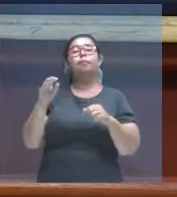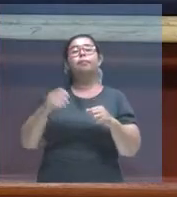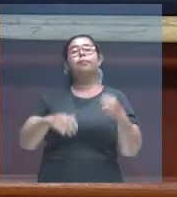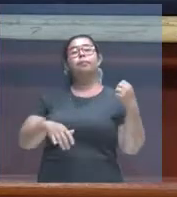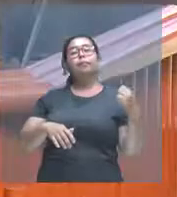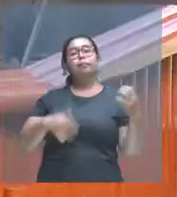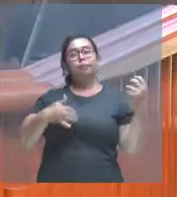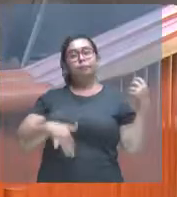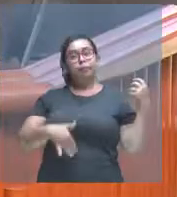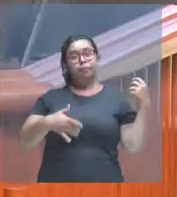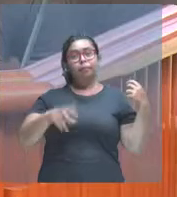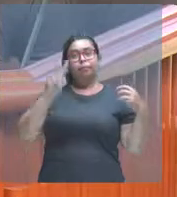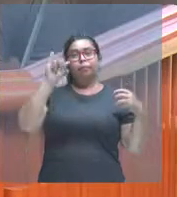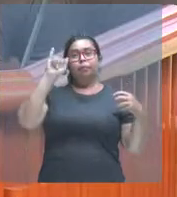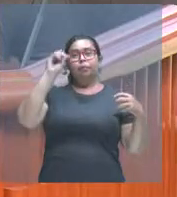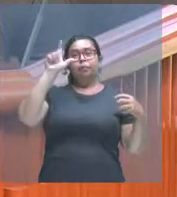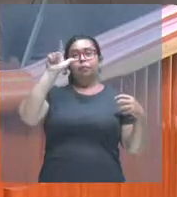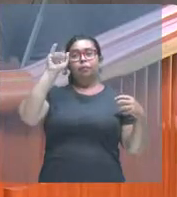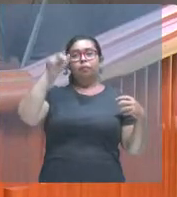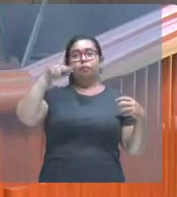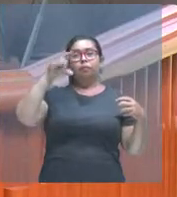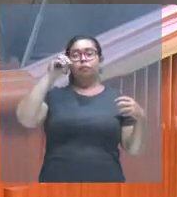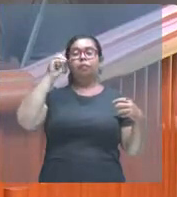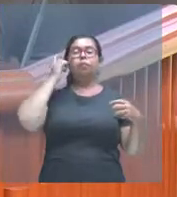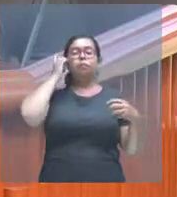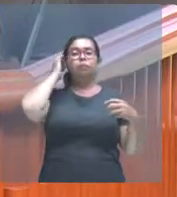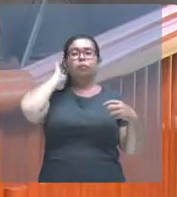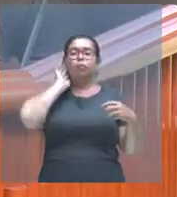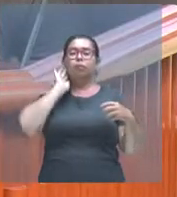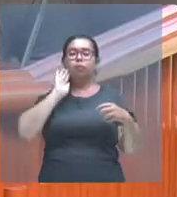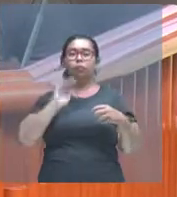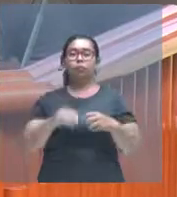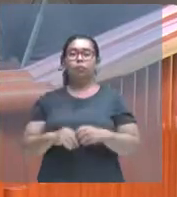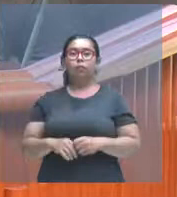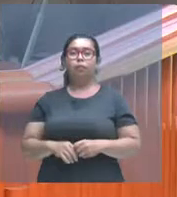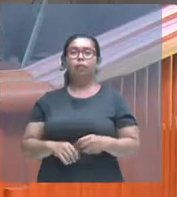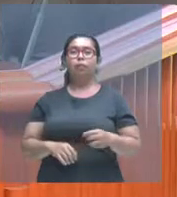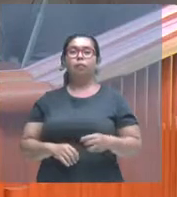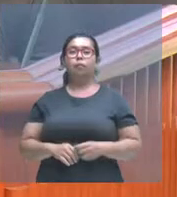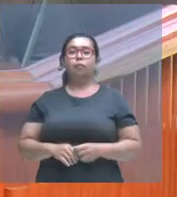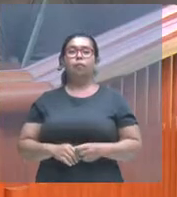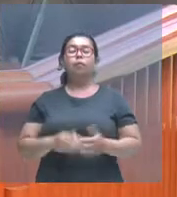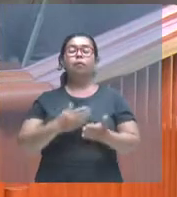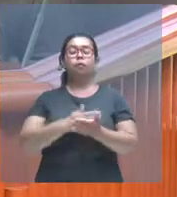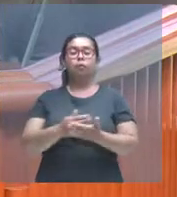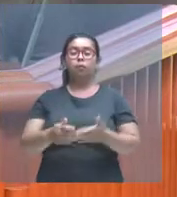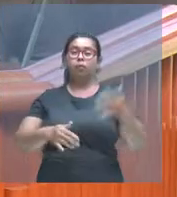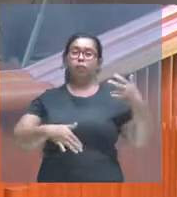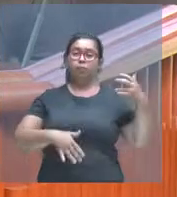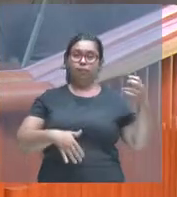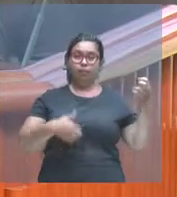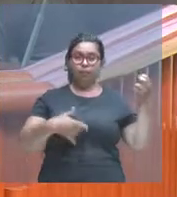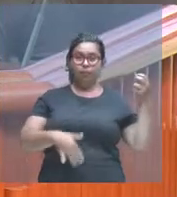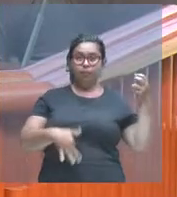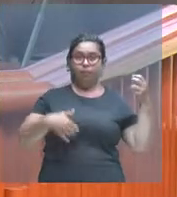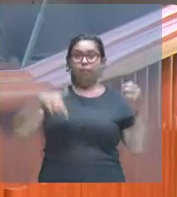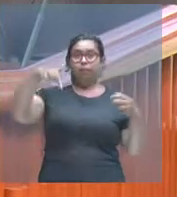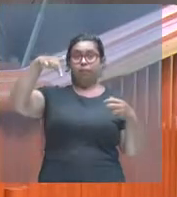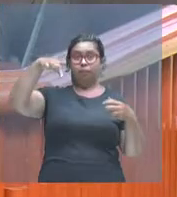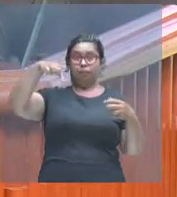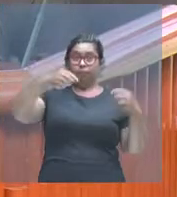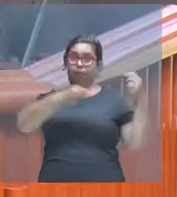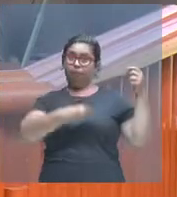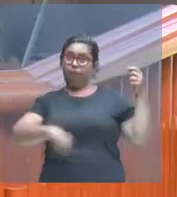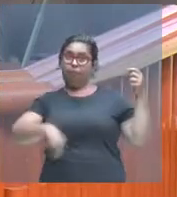desenvolveu como grande instrumentista do violão de 7 cordas. O violão de 7 cordas foi